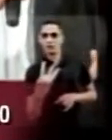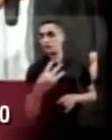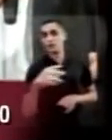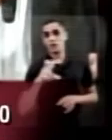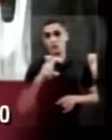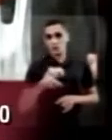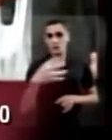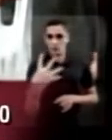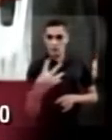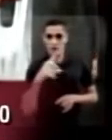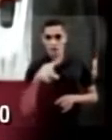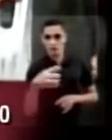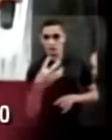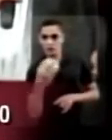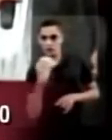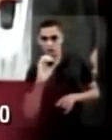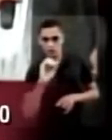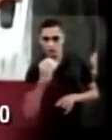54,03%